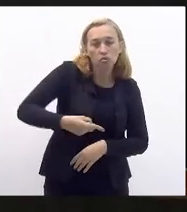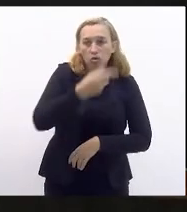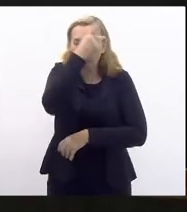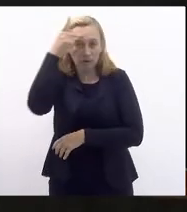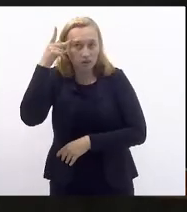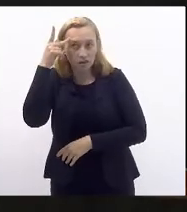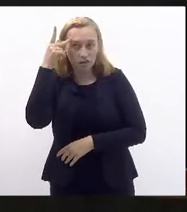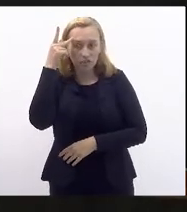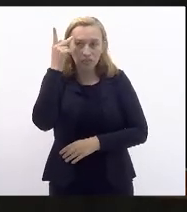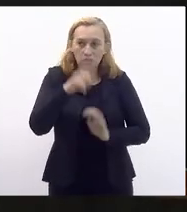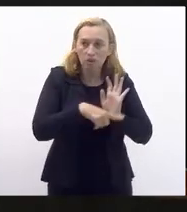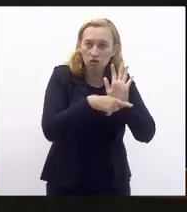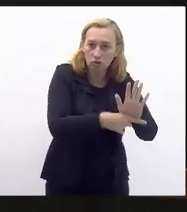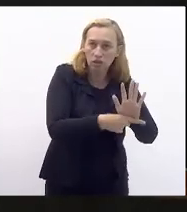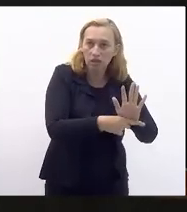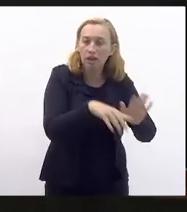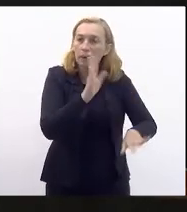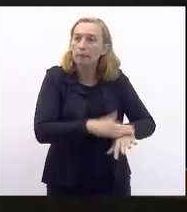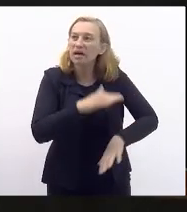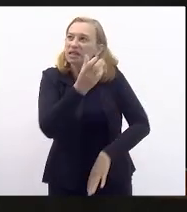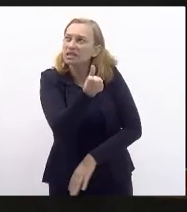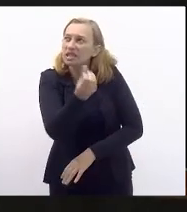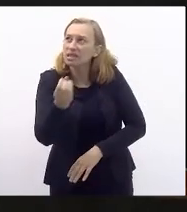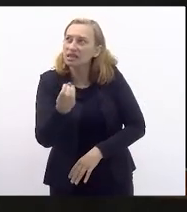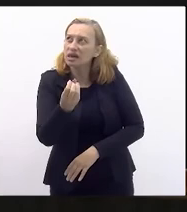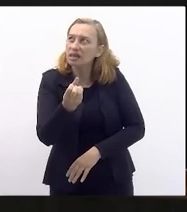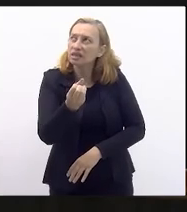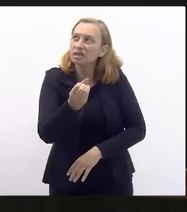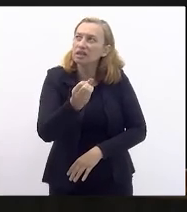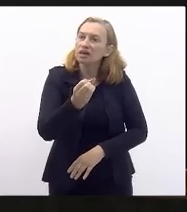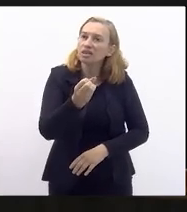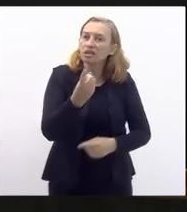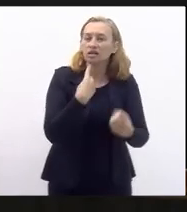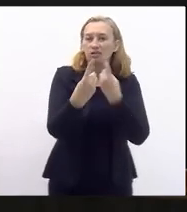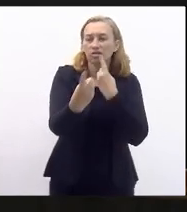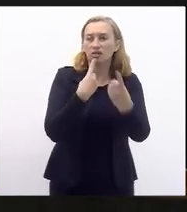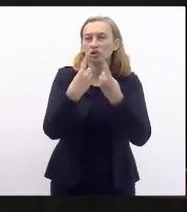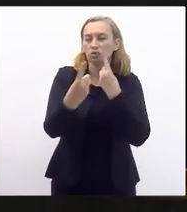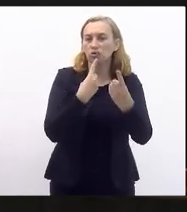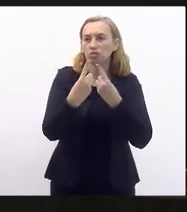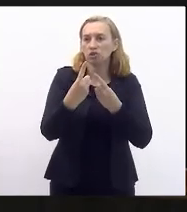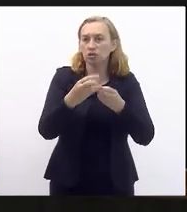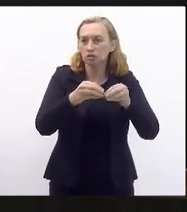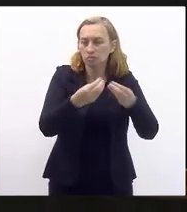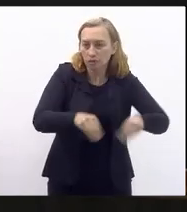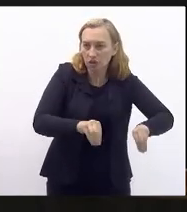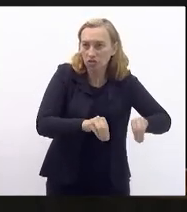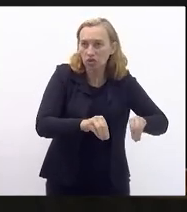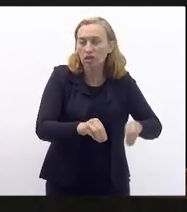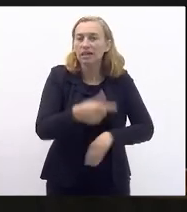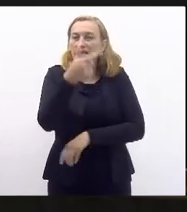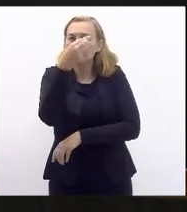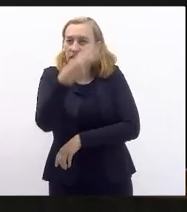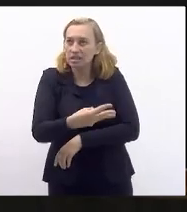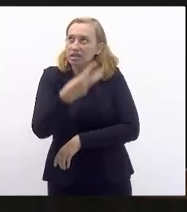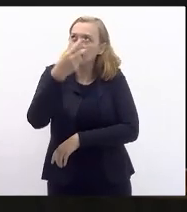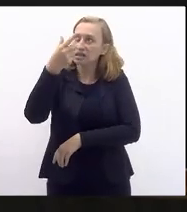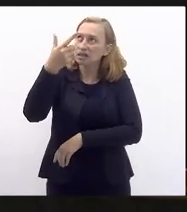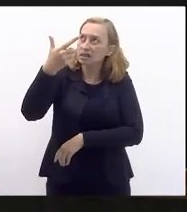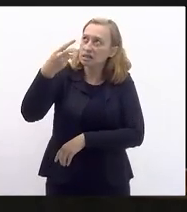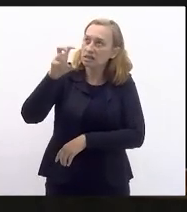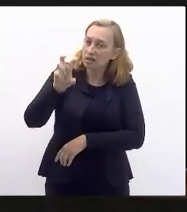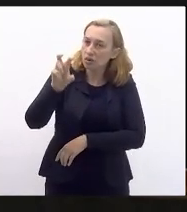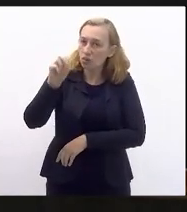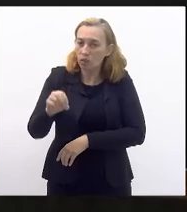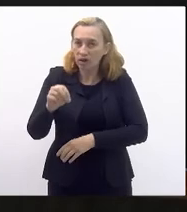foram atendidas mais de 60 vias públicas desobstruídas 350 toneladas